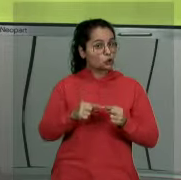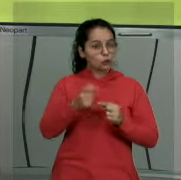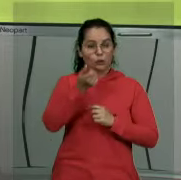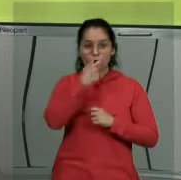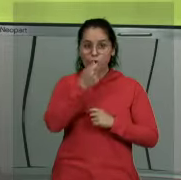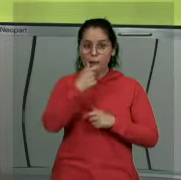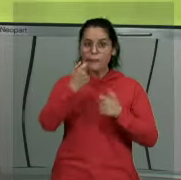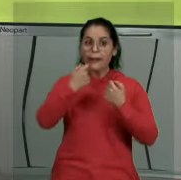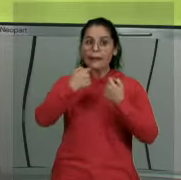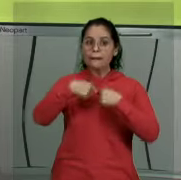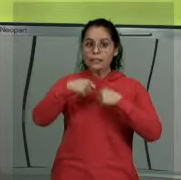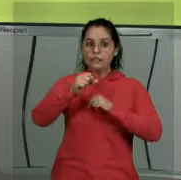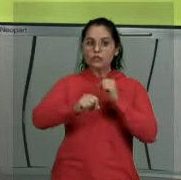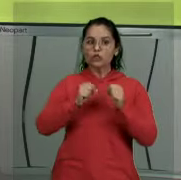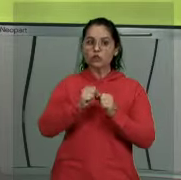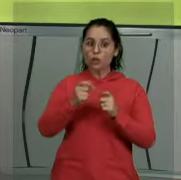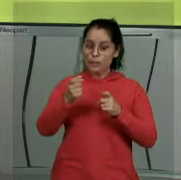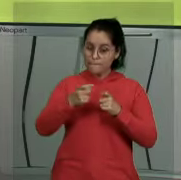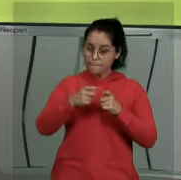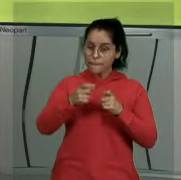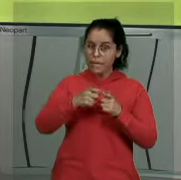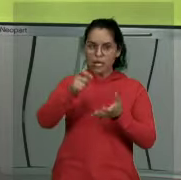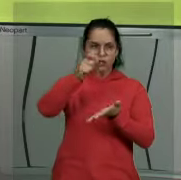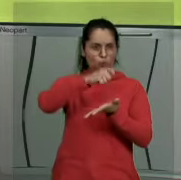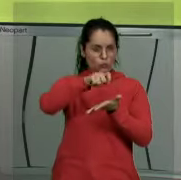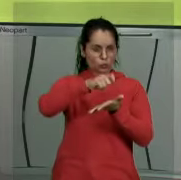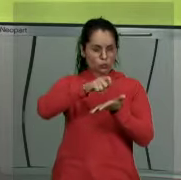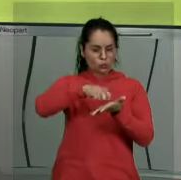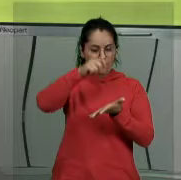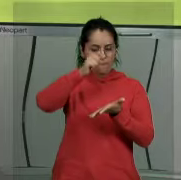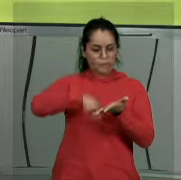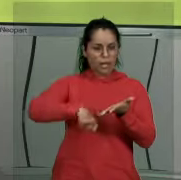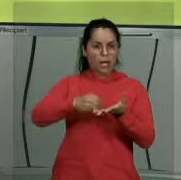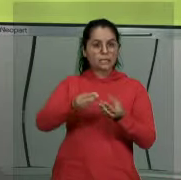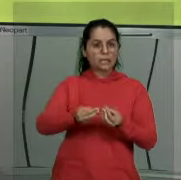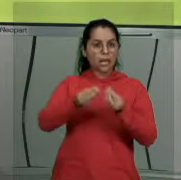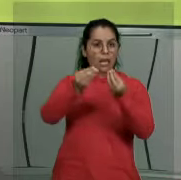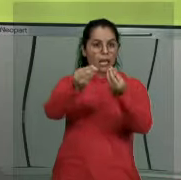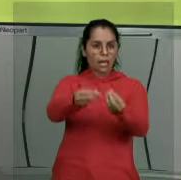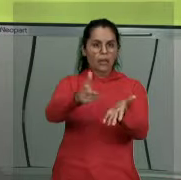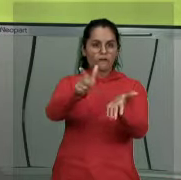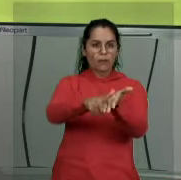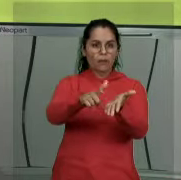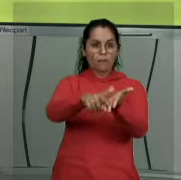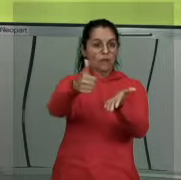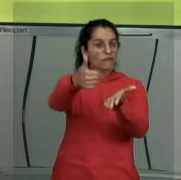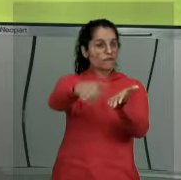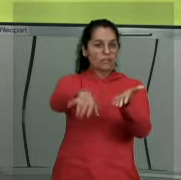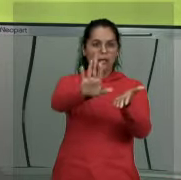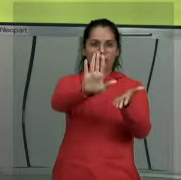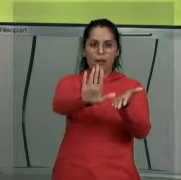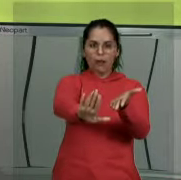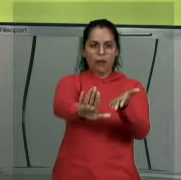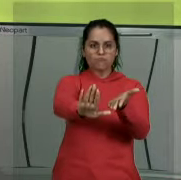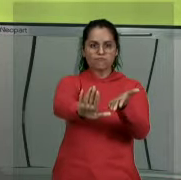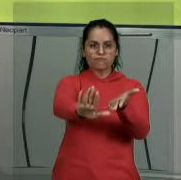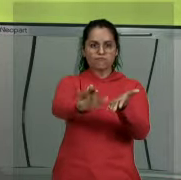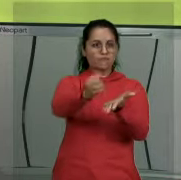medicamentos, a receita que o médico te dá fica presa na farmácia, fica lá na farmácia, uma cópia para eles.